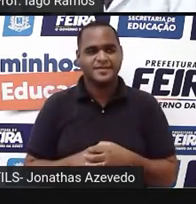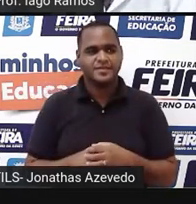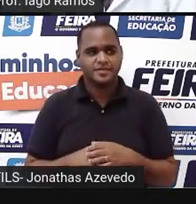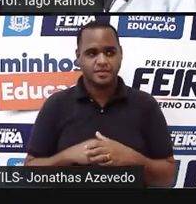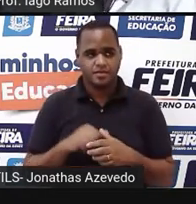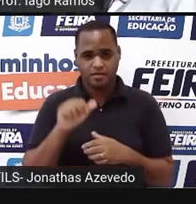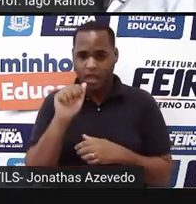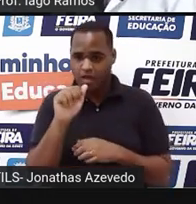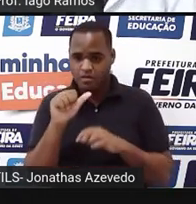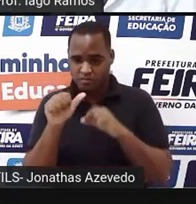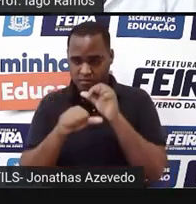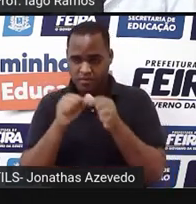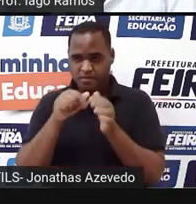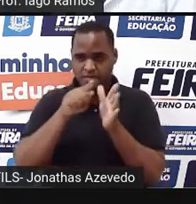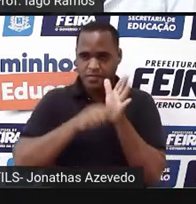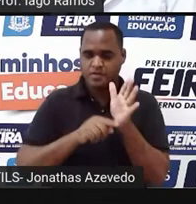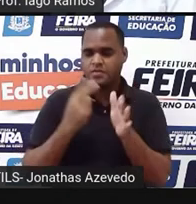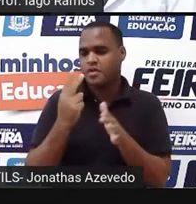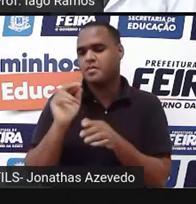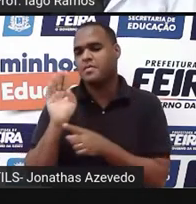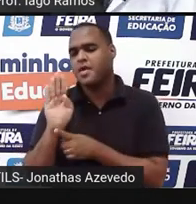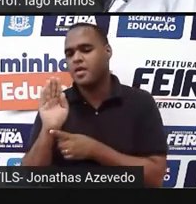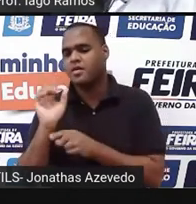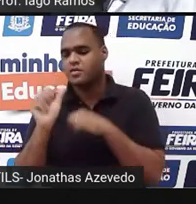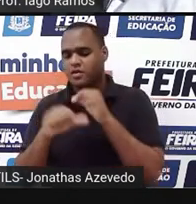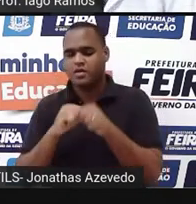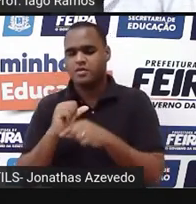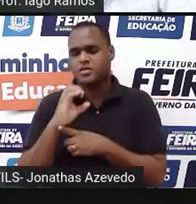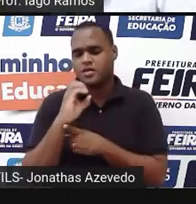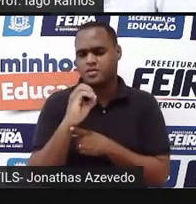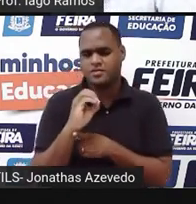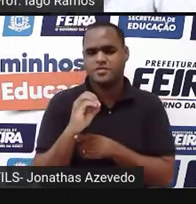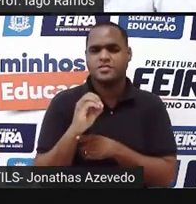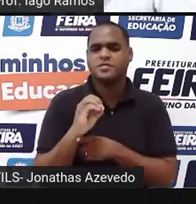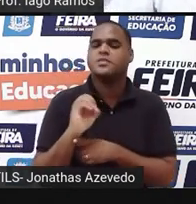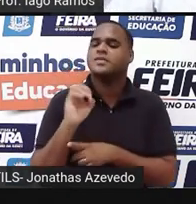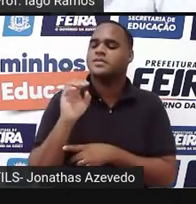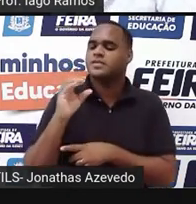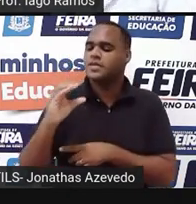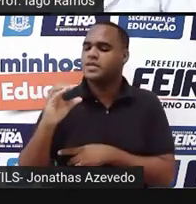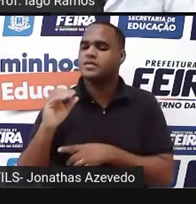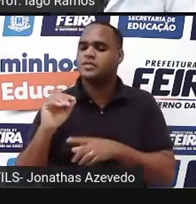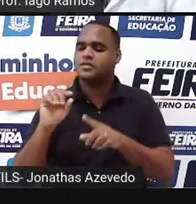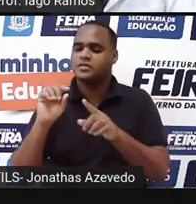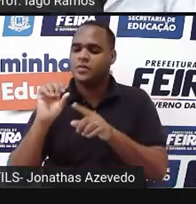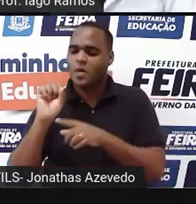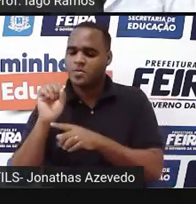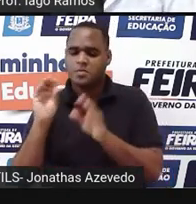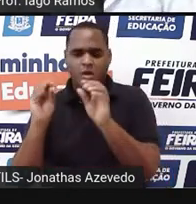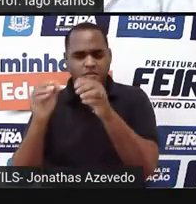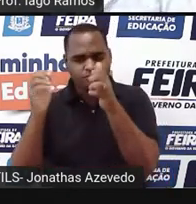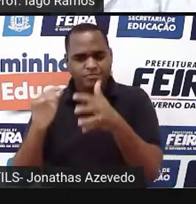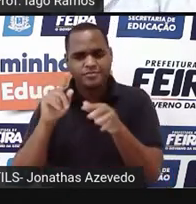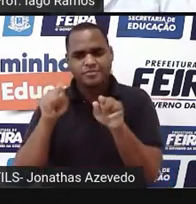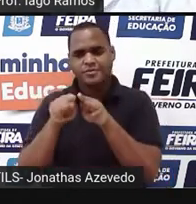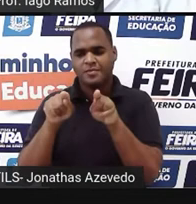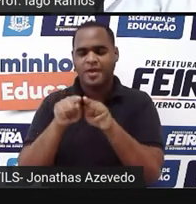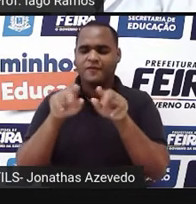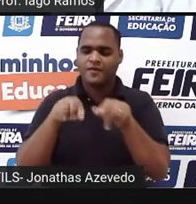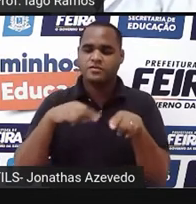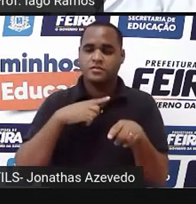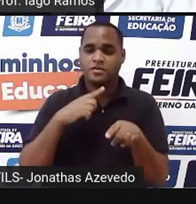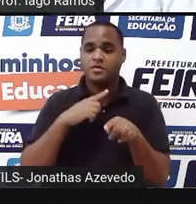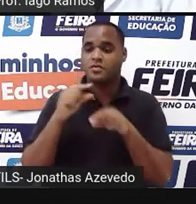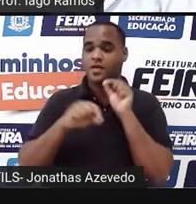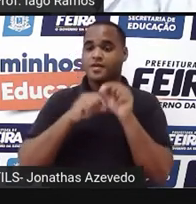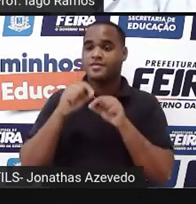coloca menos 2. Aonde tiver B, coloca 0. Aonde tiver C, coloca 8. E depois faz todas as continhas que precisam